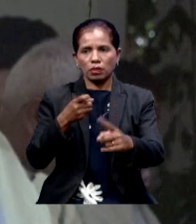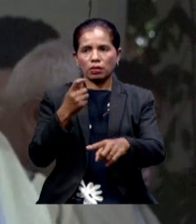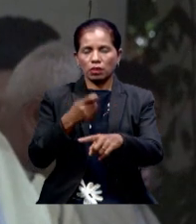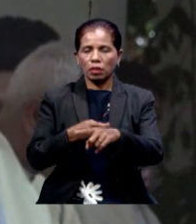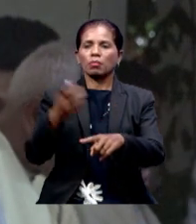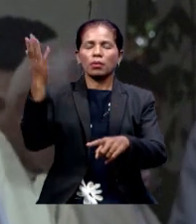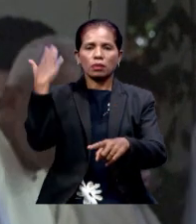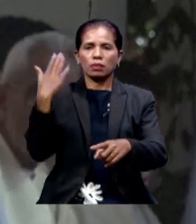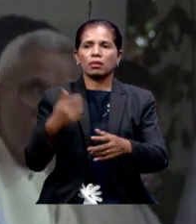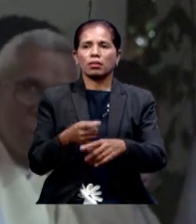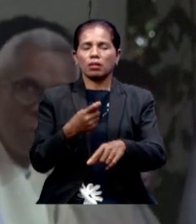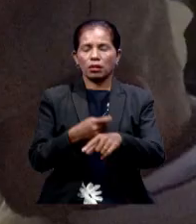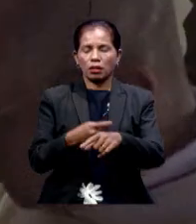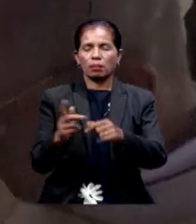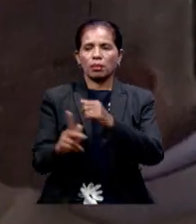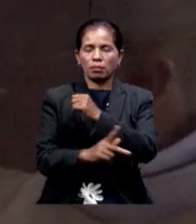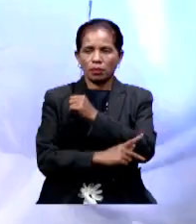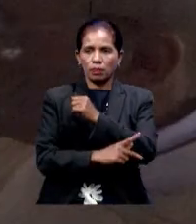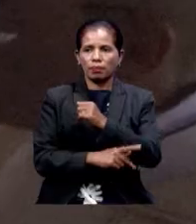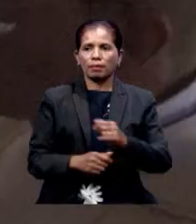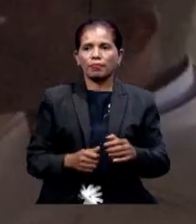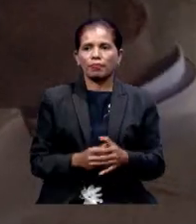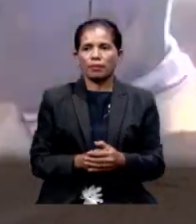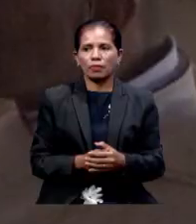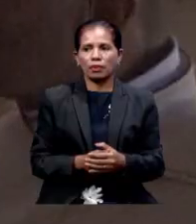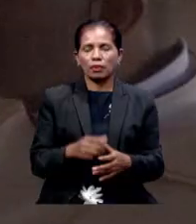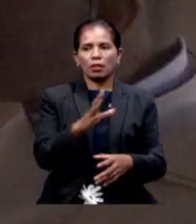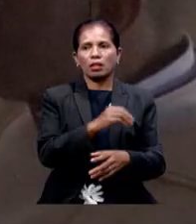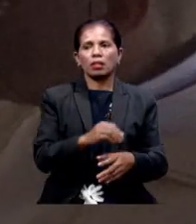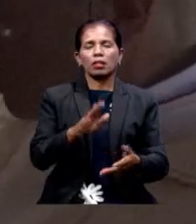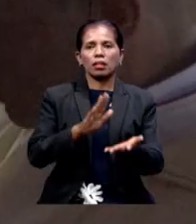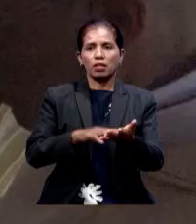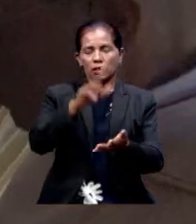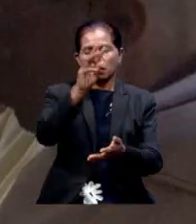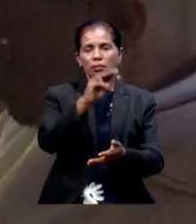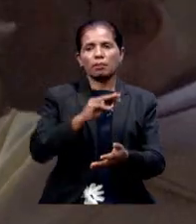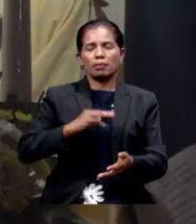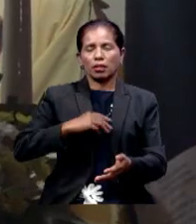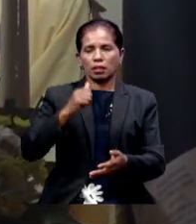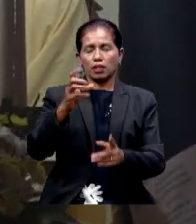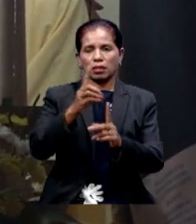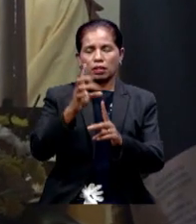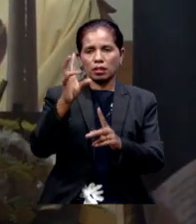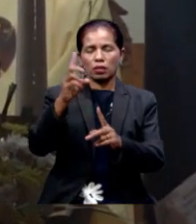ulu, tempo português de linha. Colégio Infante de Sagres Maliana Hari Yeloron Hito, Fulano